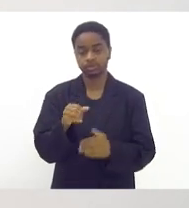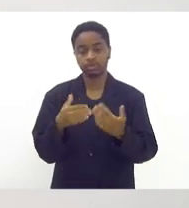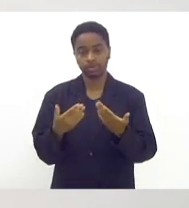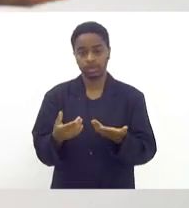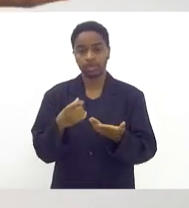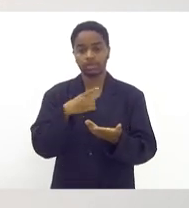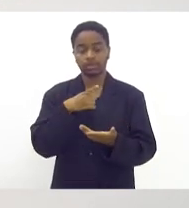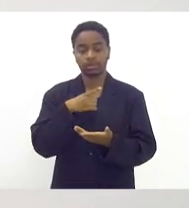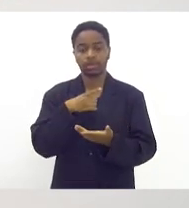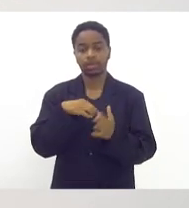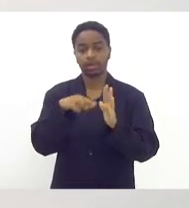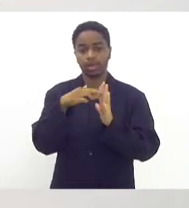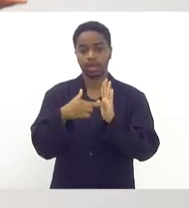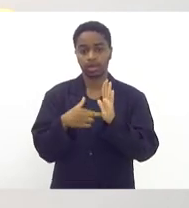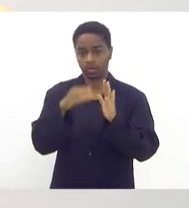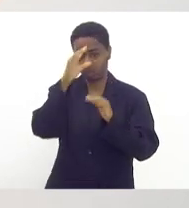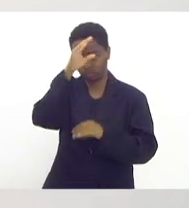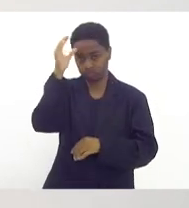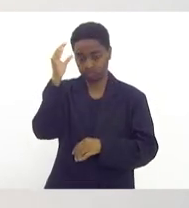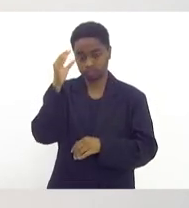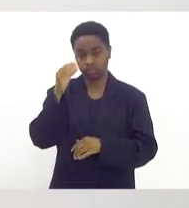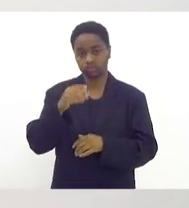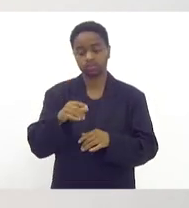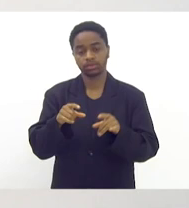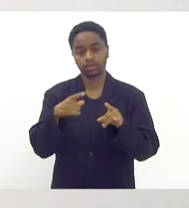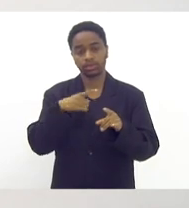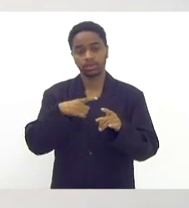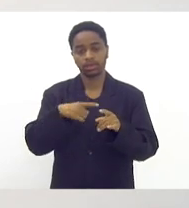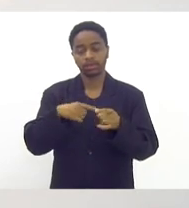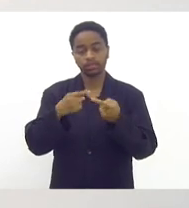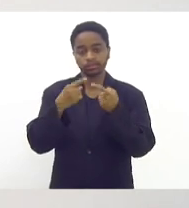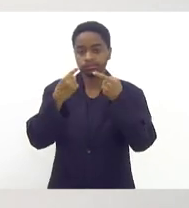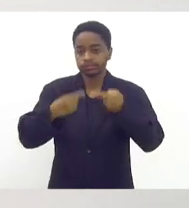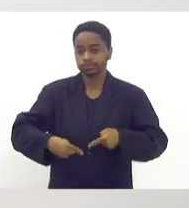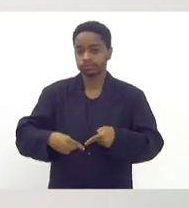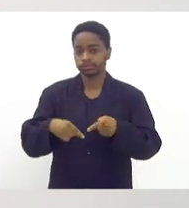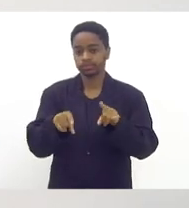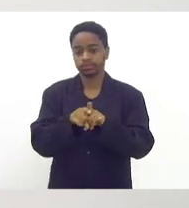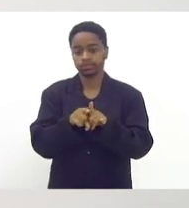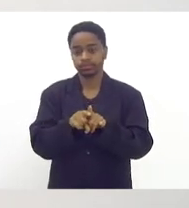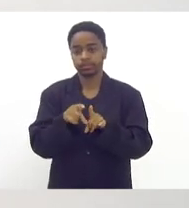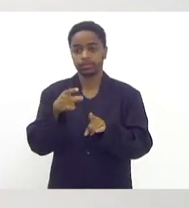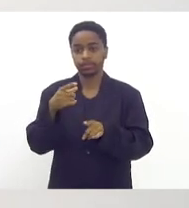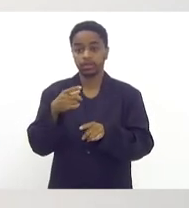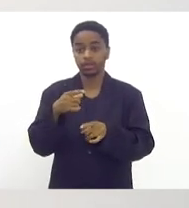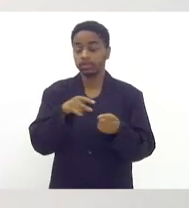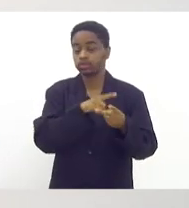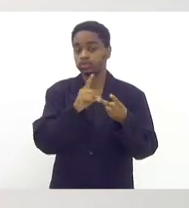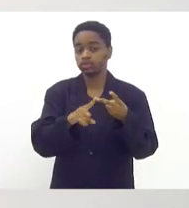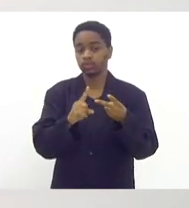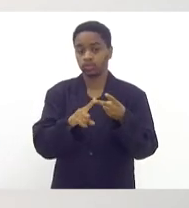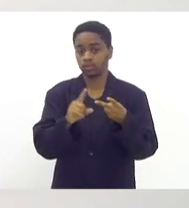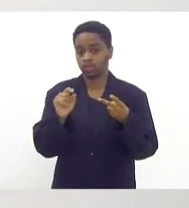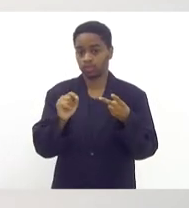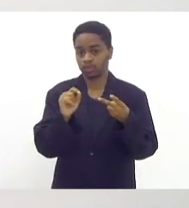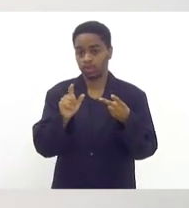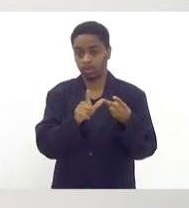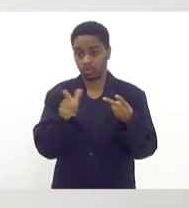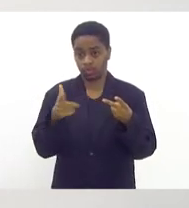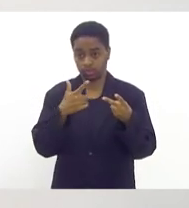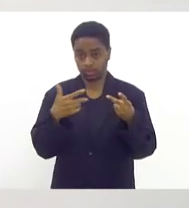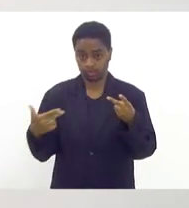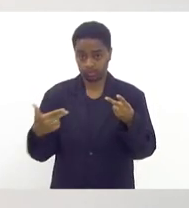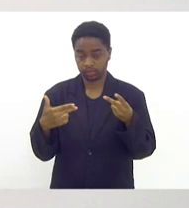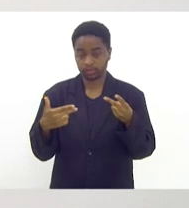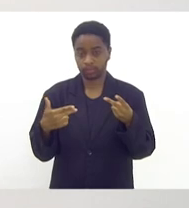consumidor e direito consumidor competência comum competência concorrente aqui dos entes federa e segundo essa outra situação